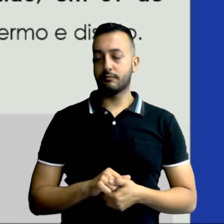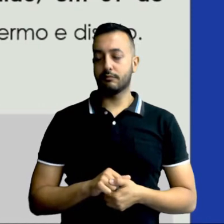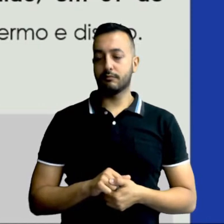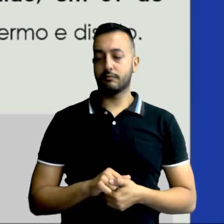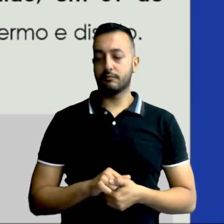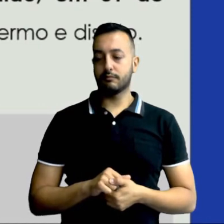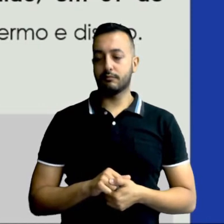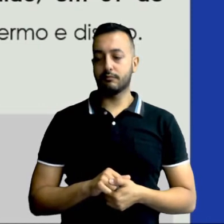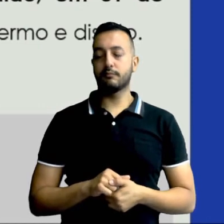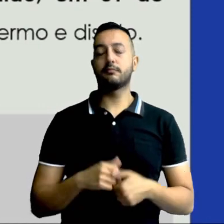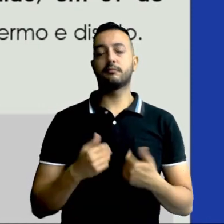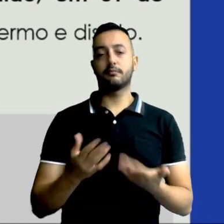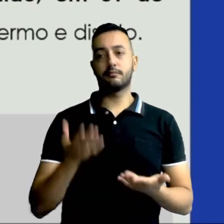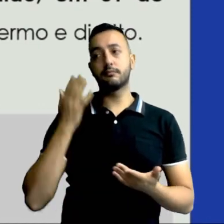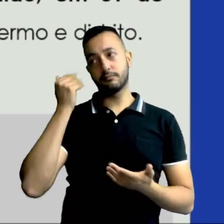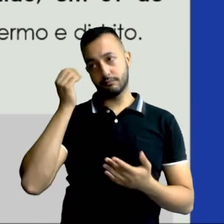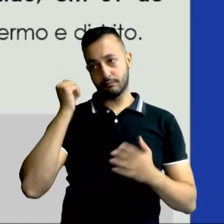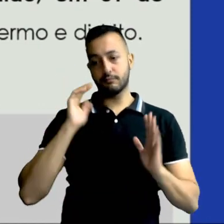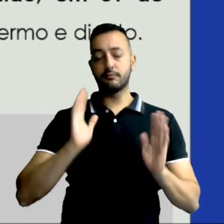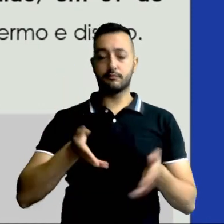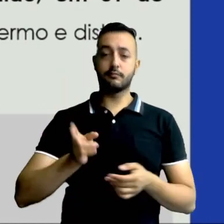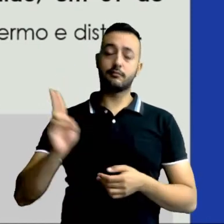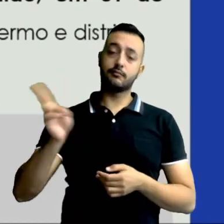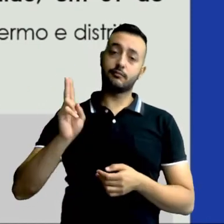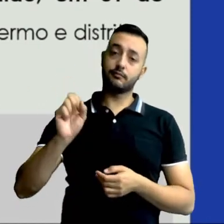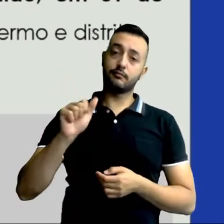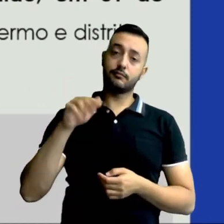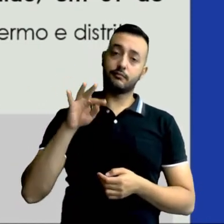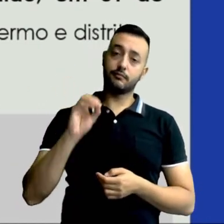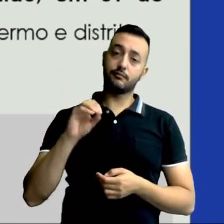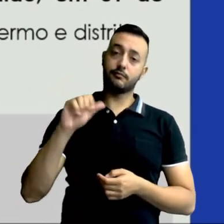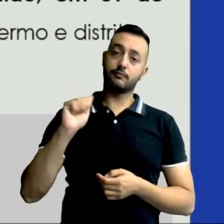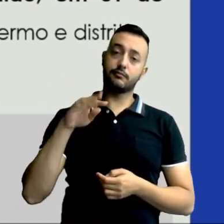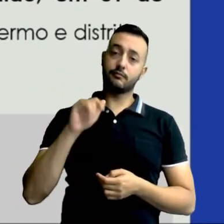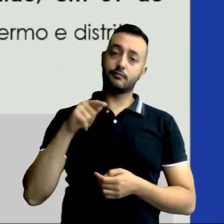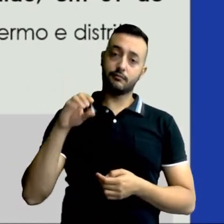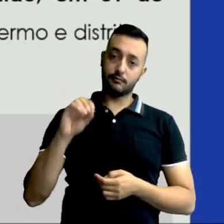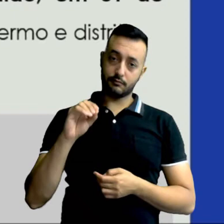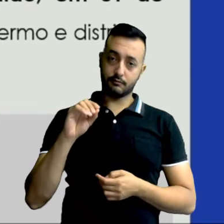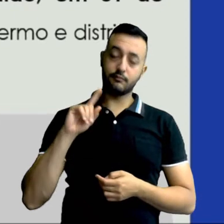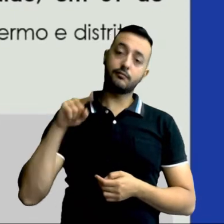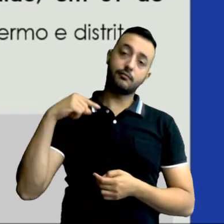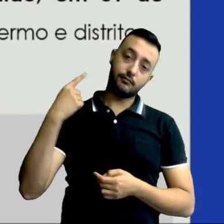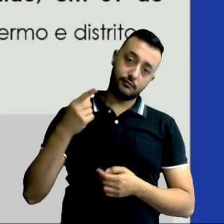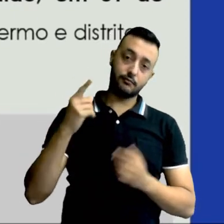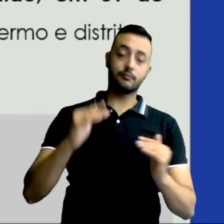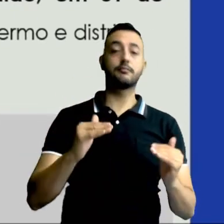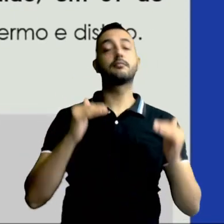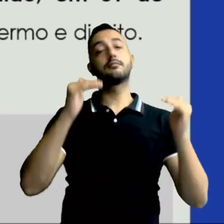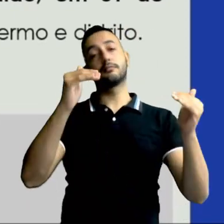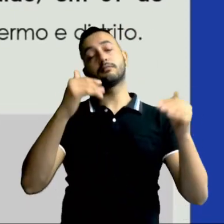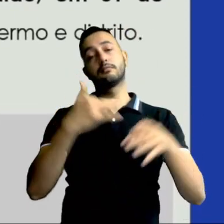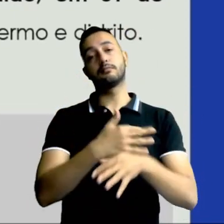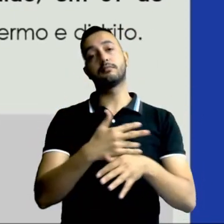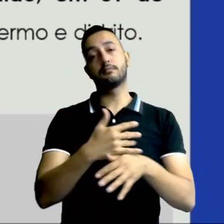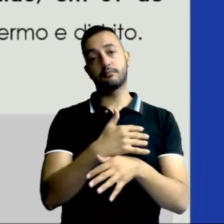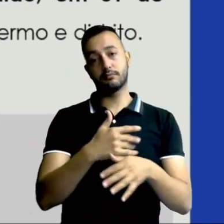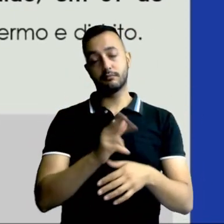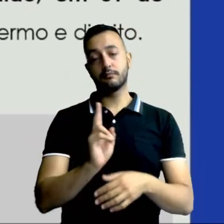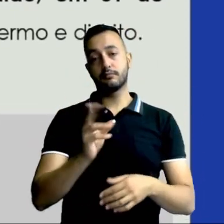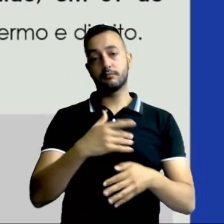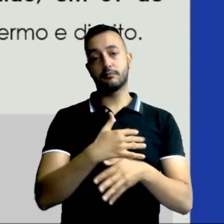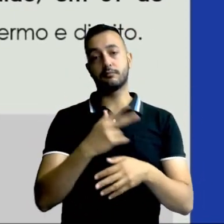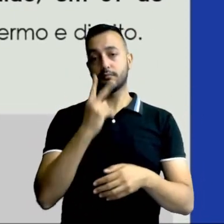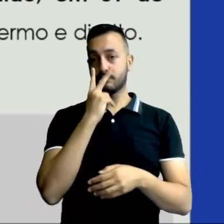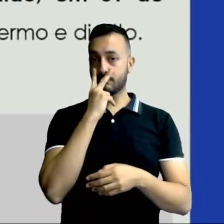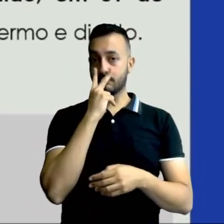e como bem sabemos aí depois do nome Santo Antônio da Matta né fomos elevados à categoria de cidade com o nome